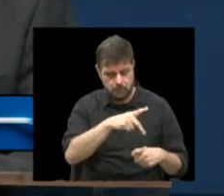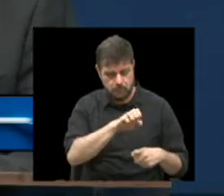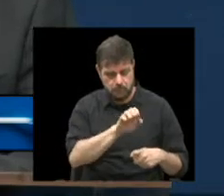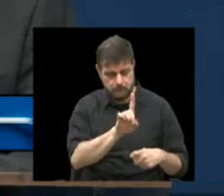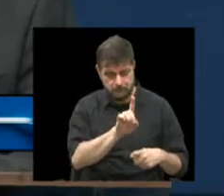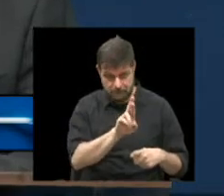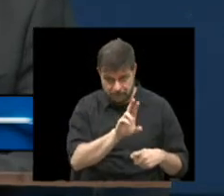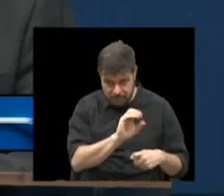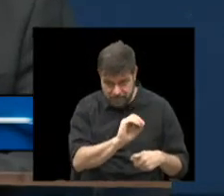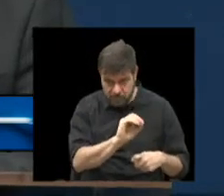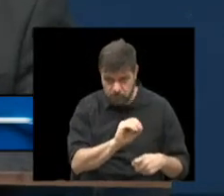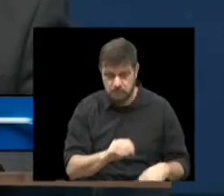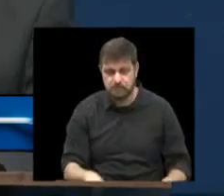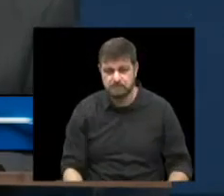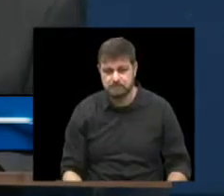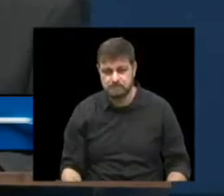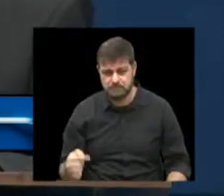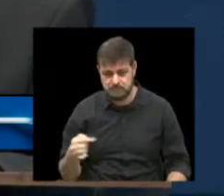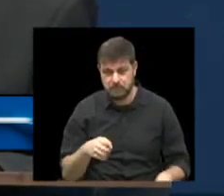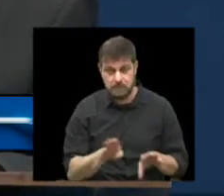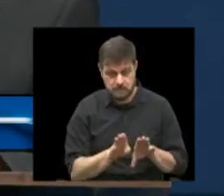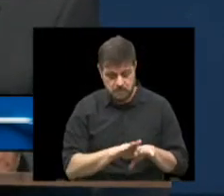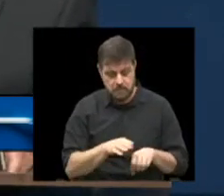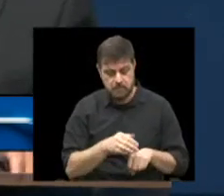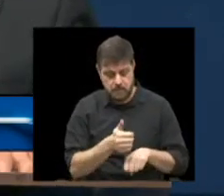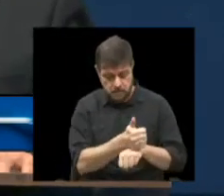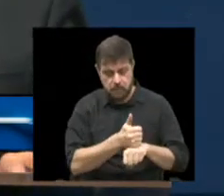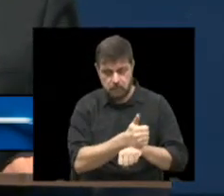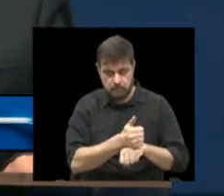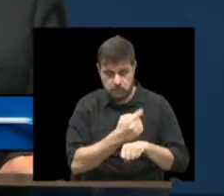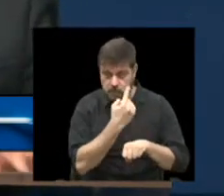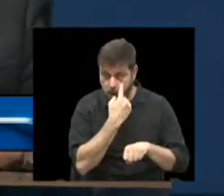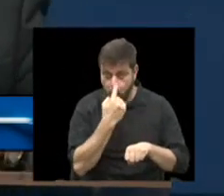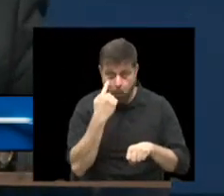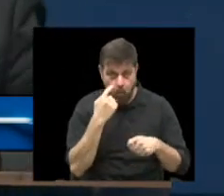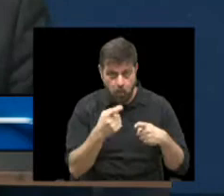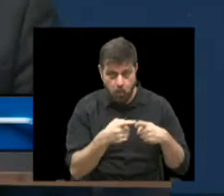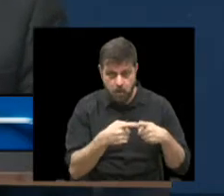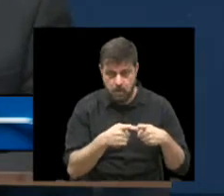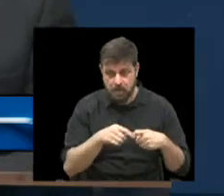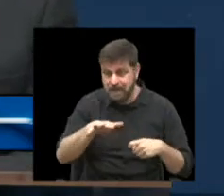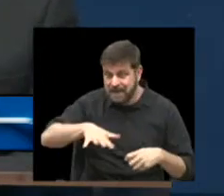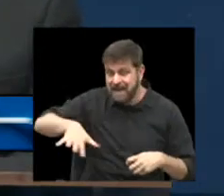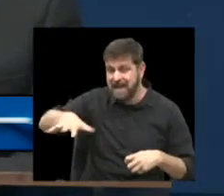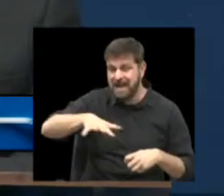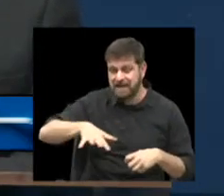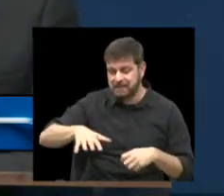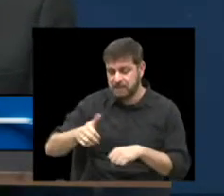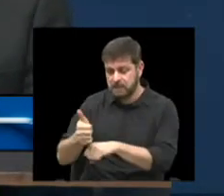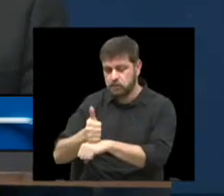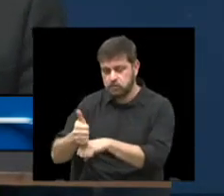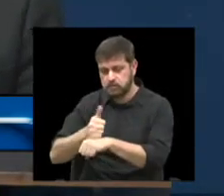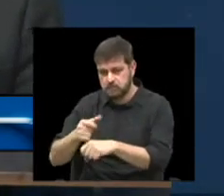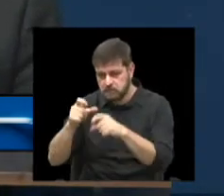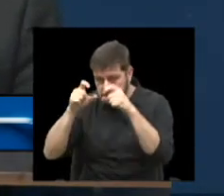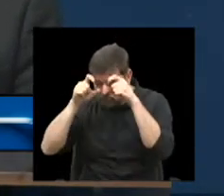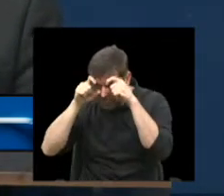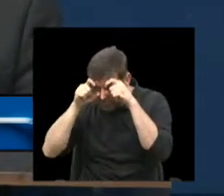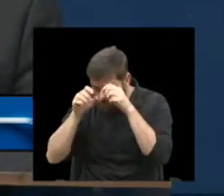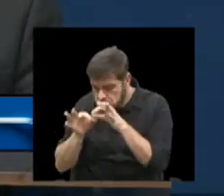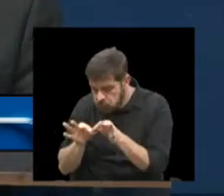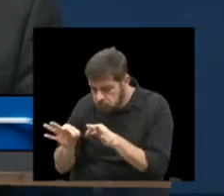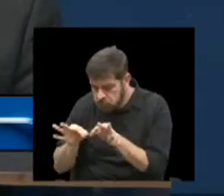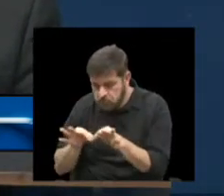filho, que também é oftalmologista. E da parte dos optometristas, nós teremos aqui o Ricardo Bretas, que é